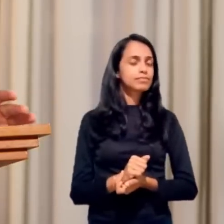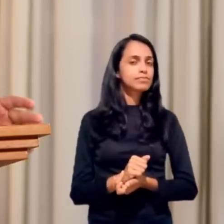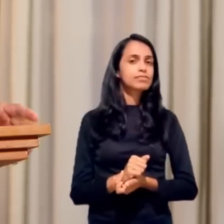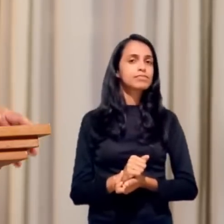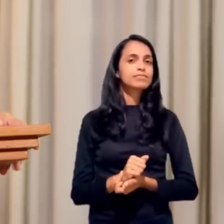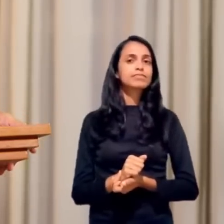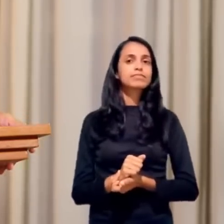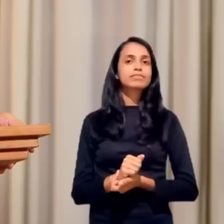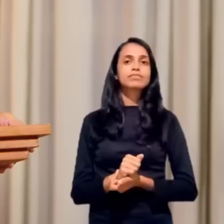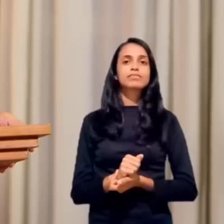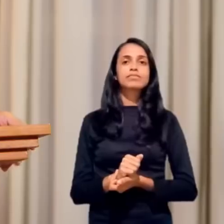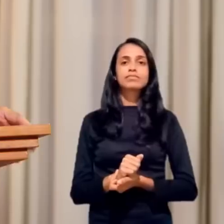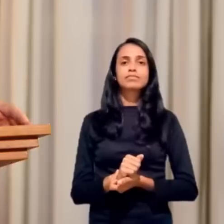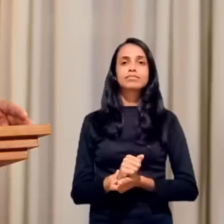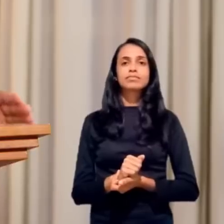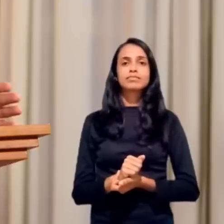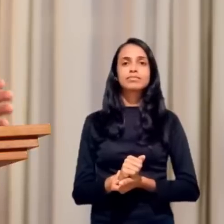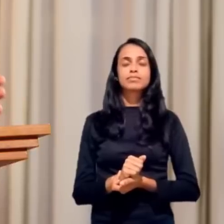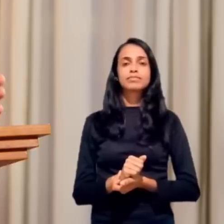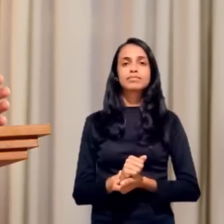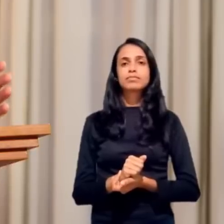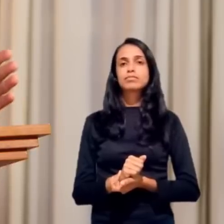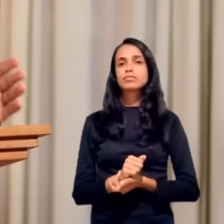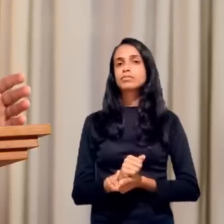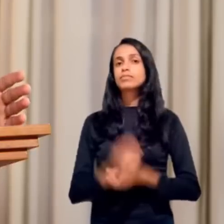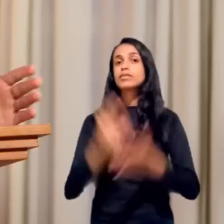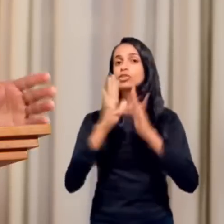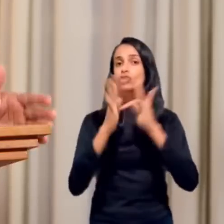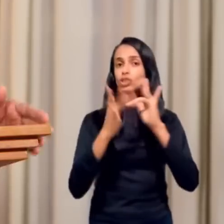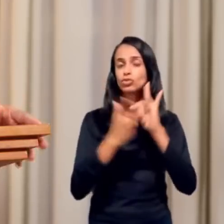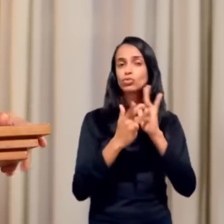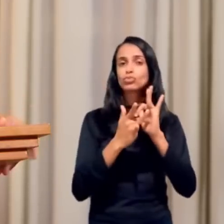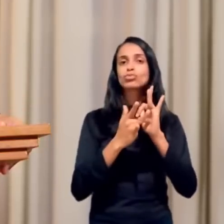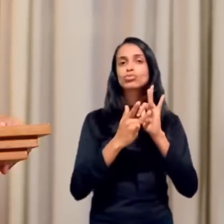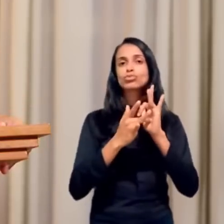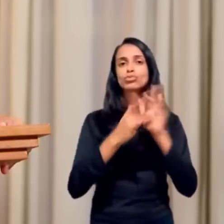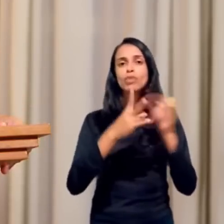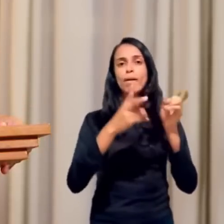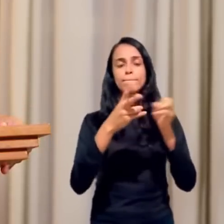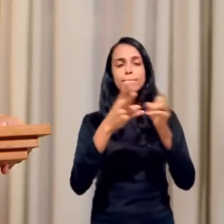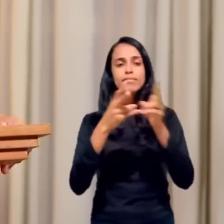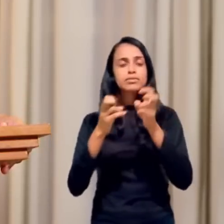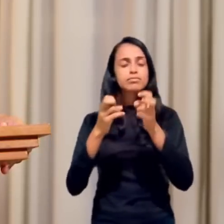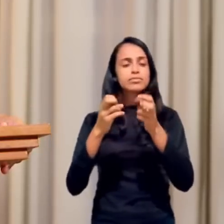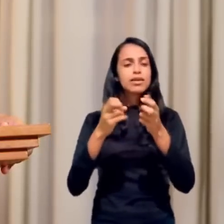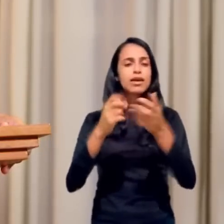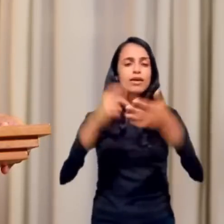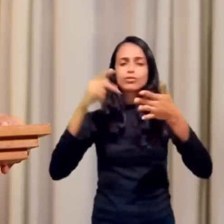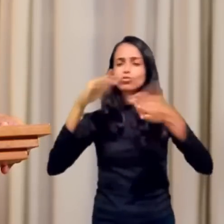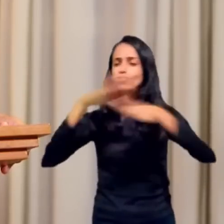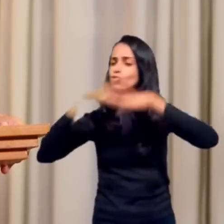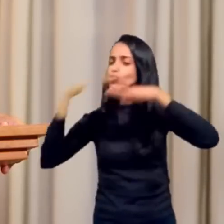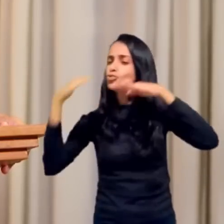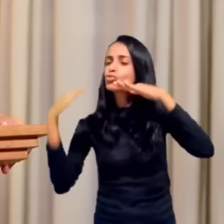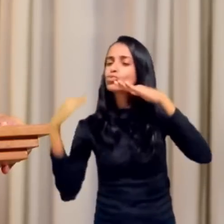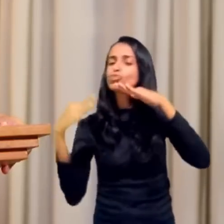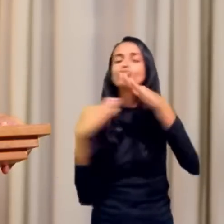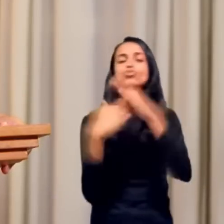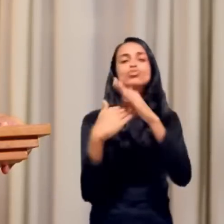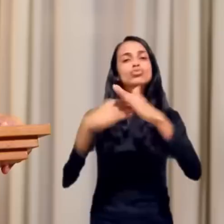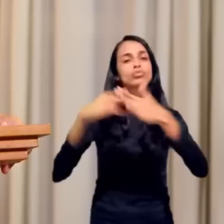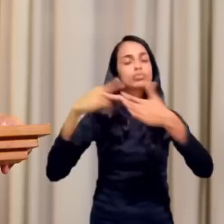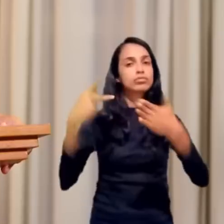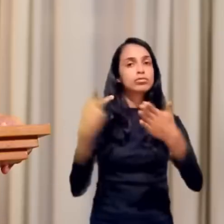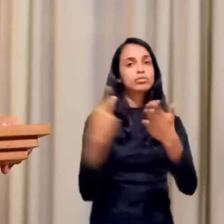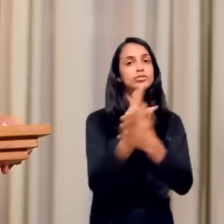sem sermos observados. Jesus acompanhava cada situação ali com aqueles discípulos que estavam